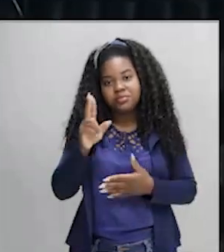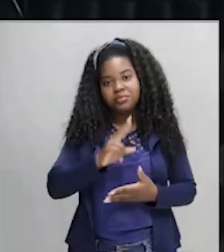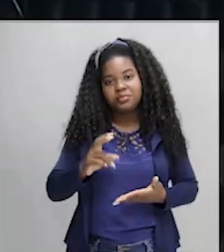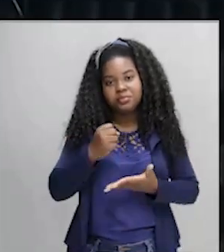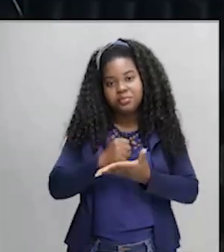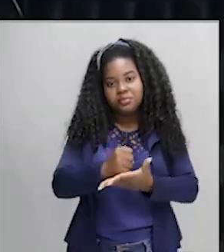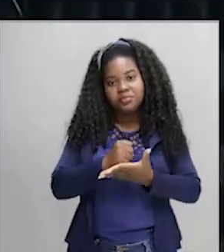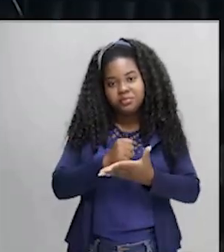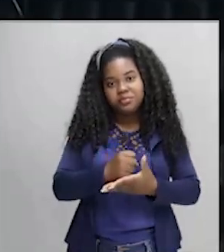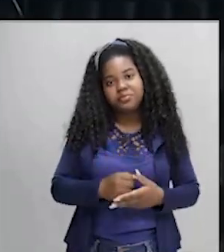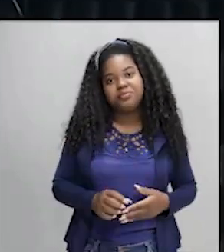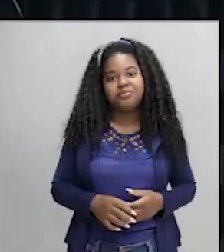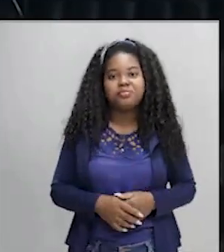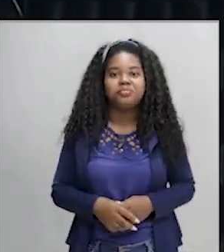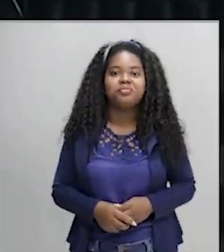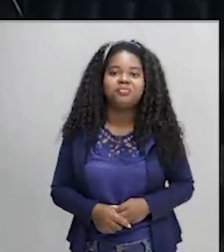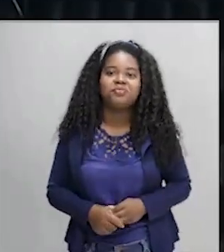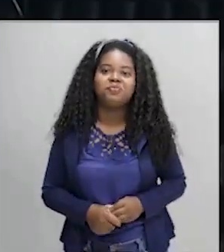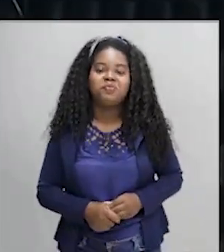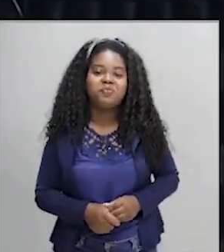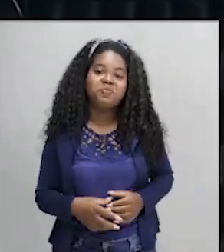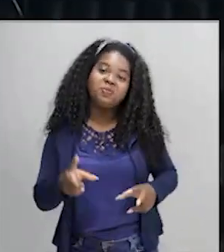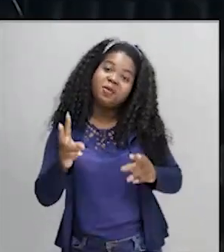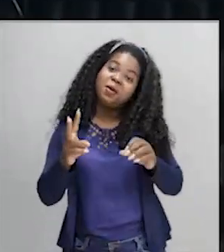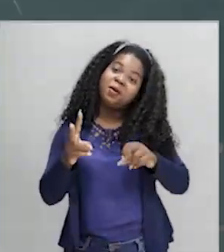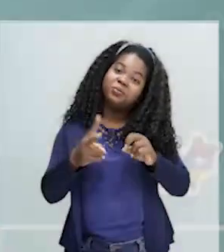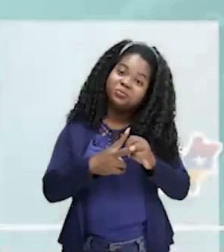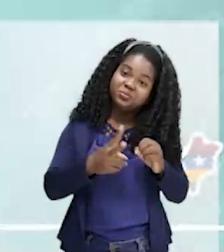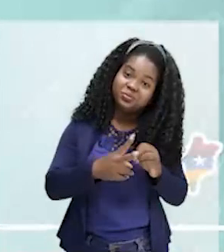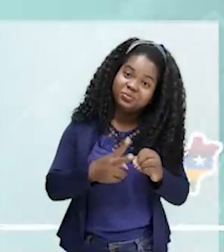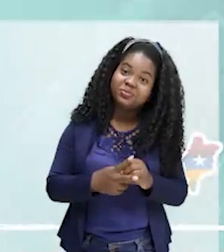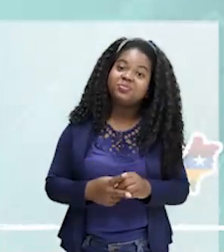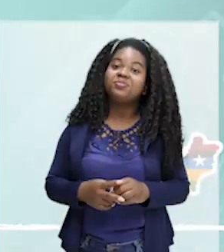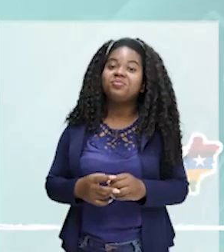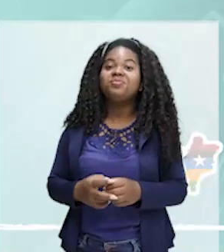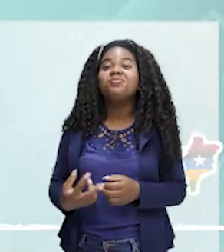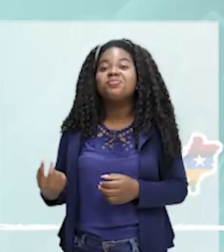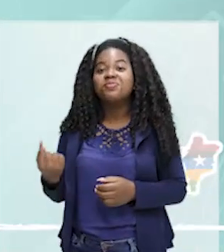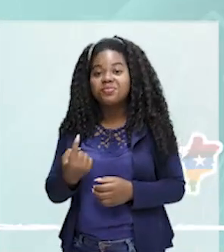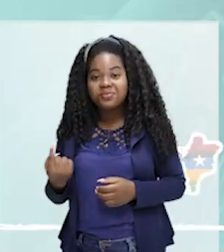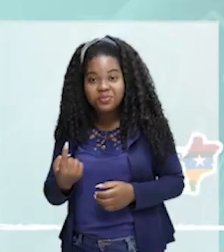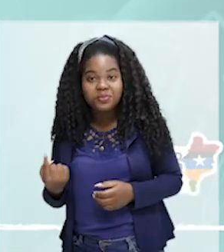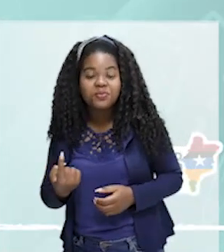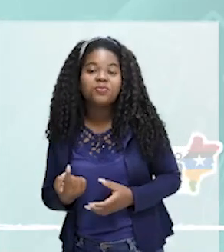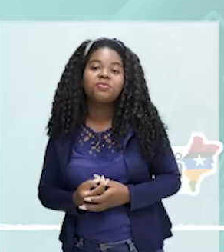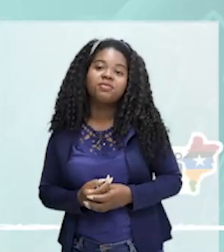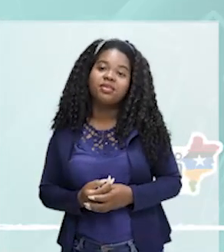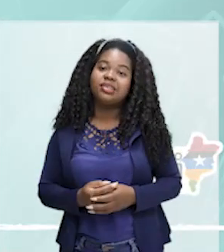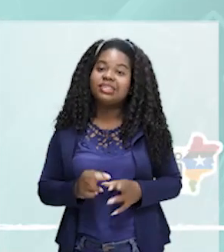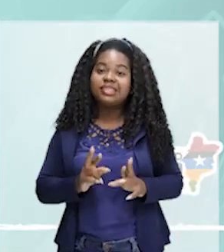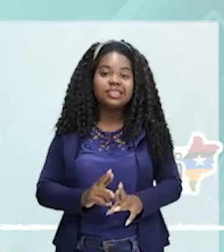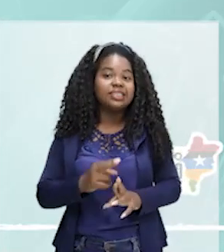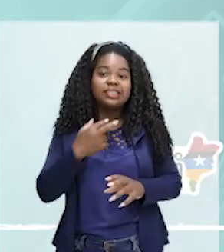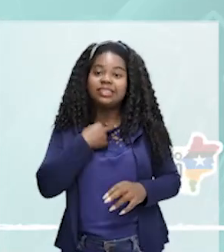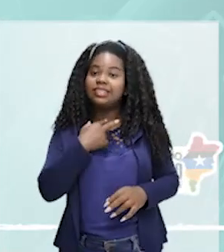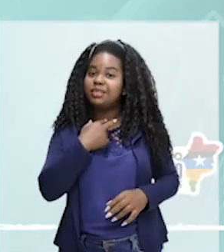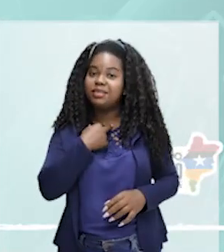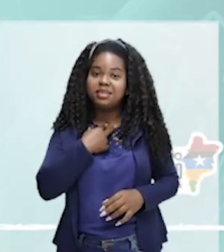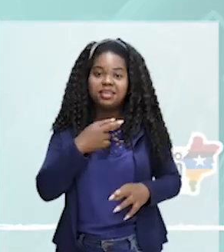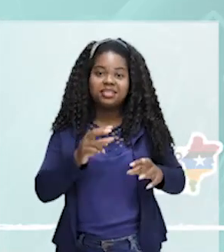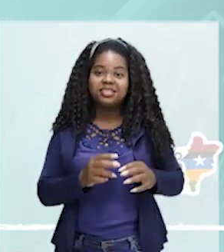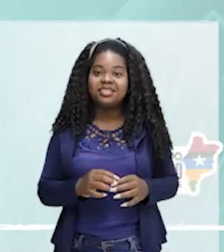são inseparáveis. Os verbos inseparáveis não podem ser separados do objeto e eles são sempre escritos como